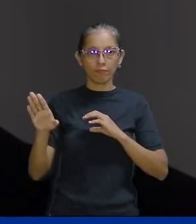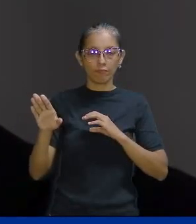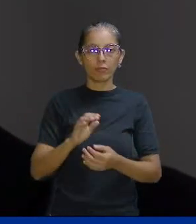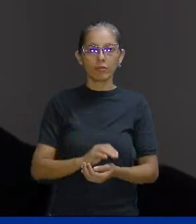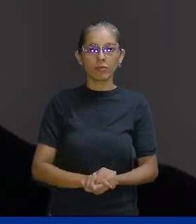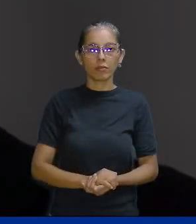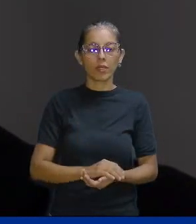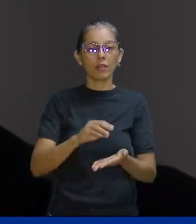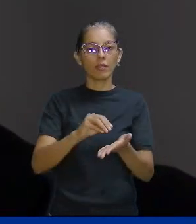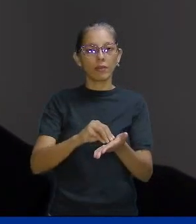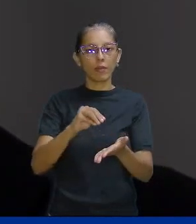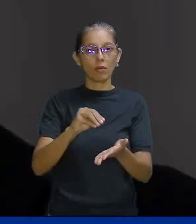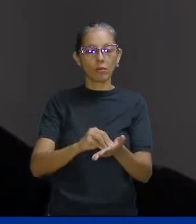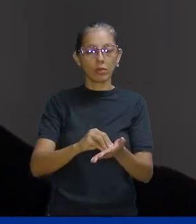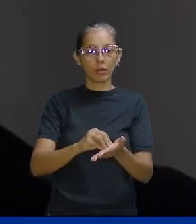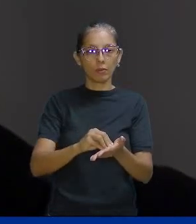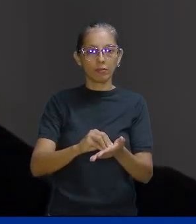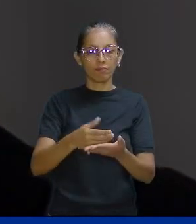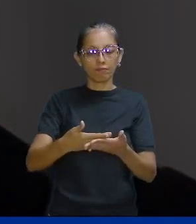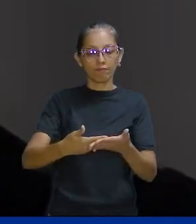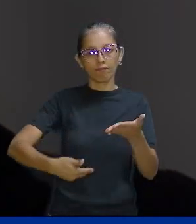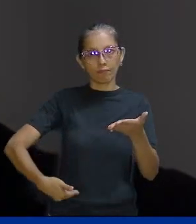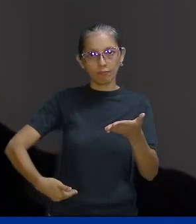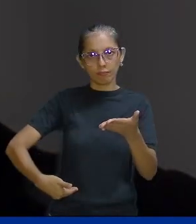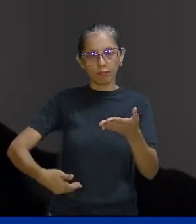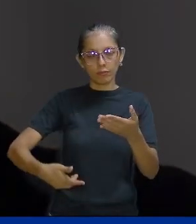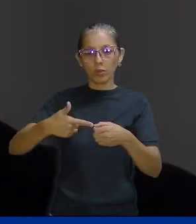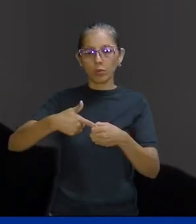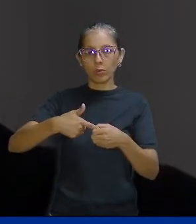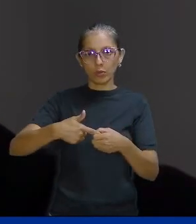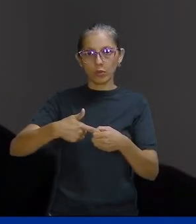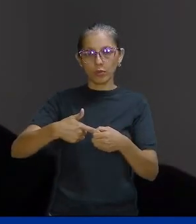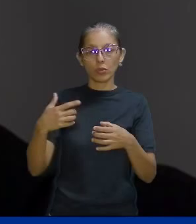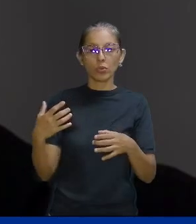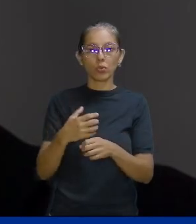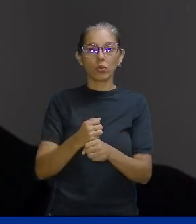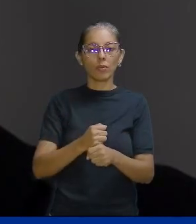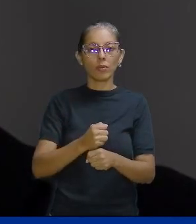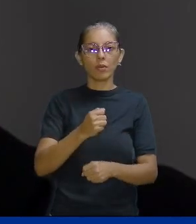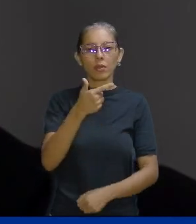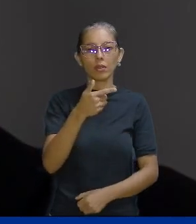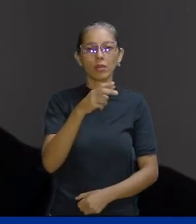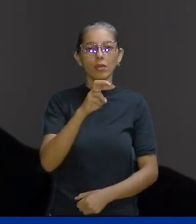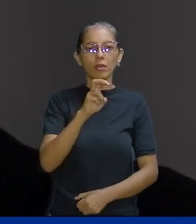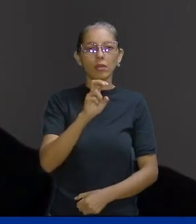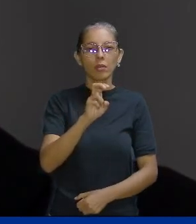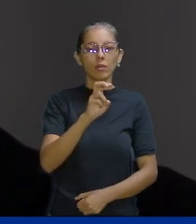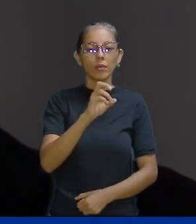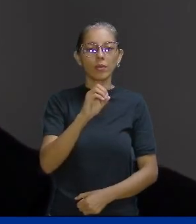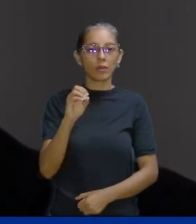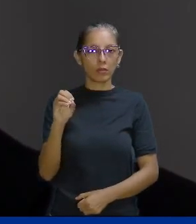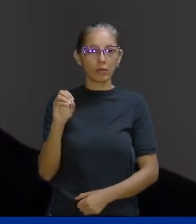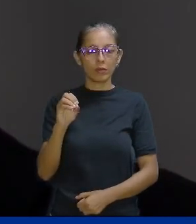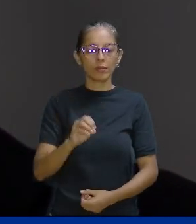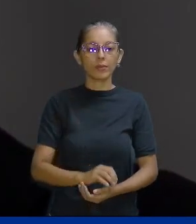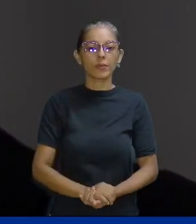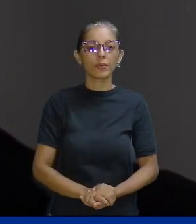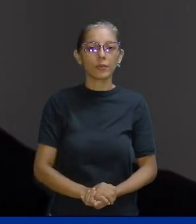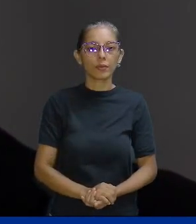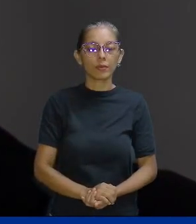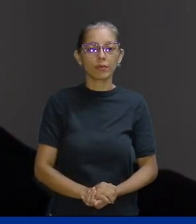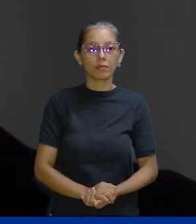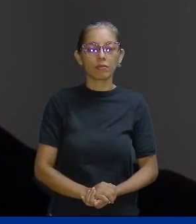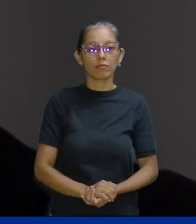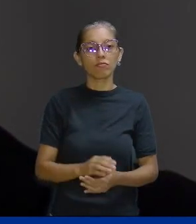as despesas com combustível no valor de R$ 2.500. Alega que as notas fiscais apresentadas continham